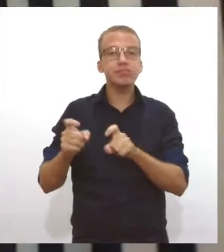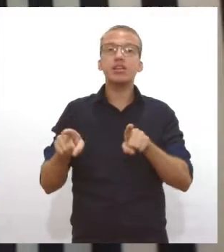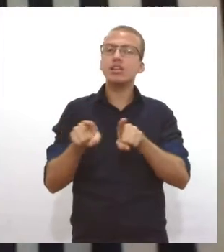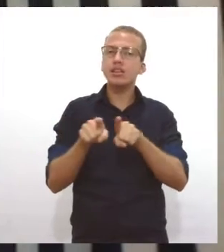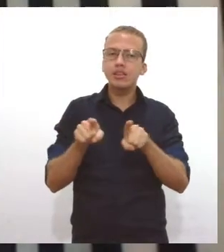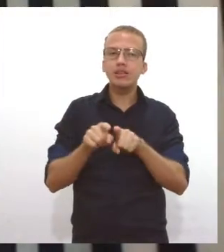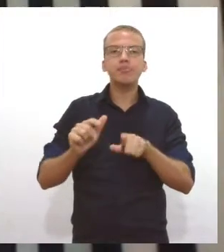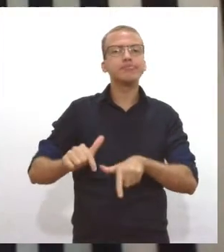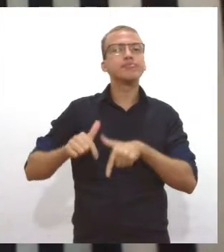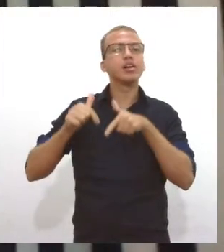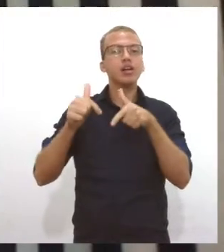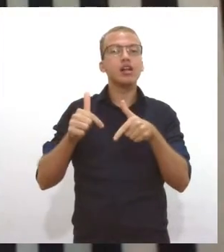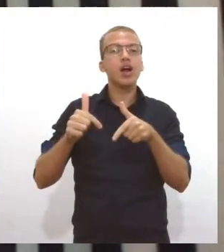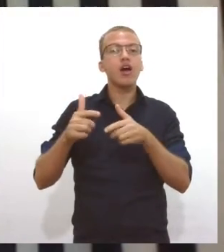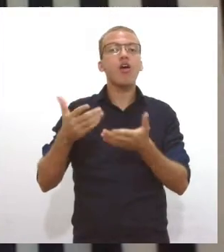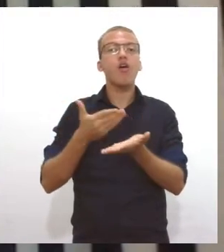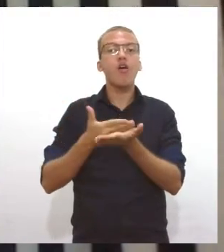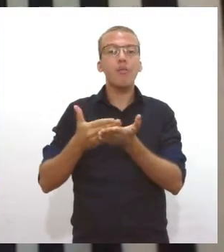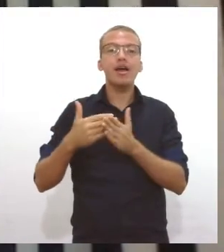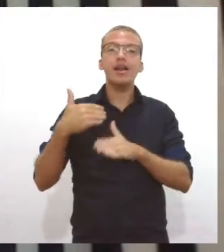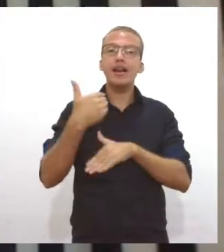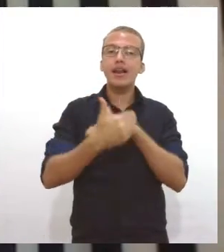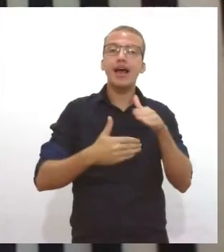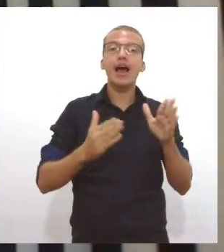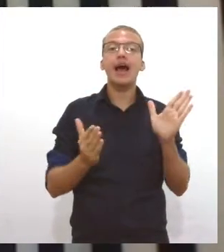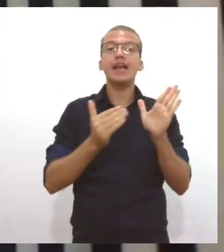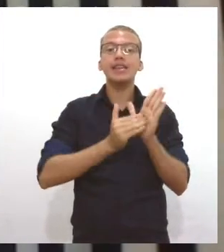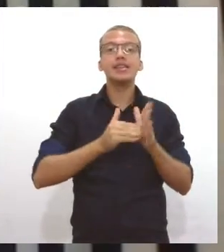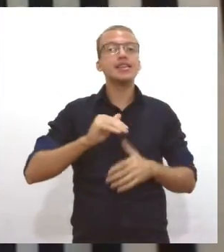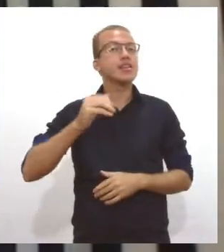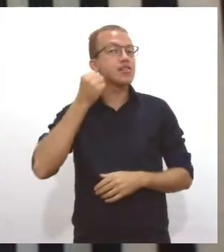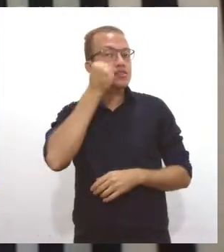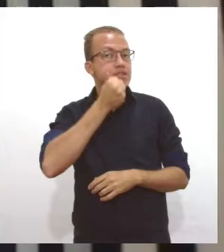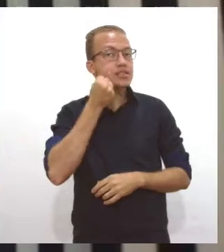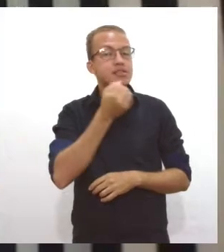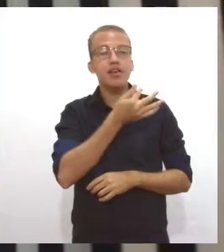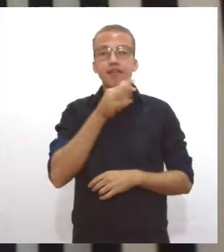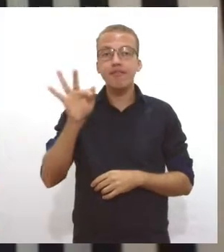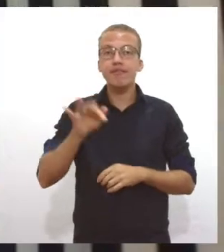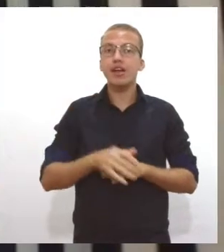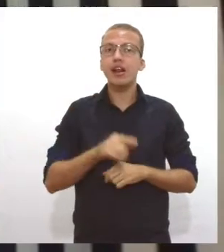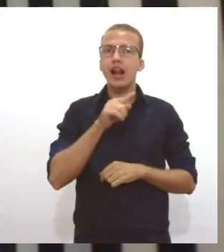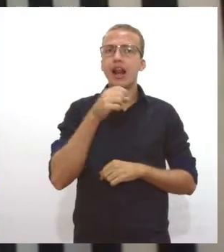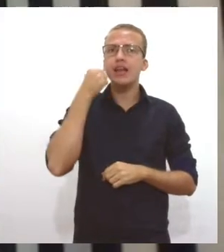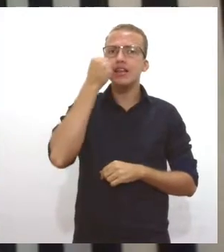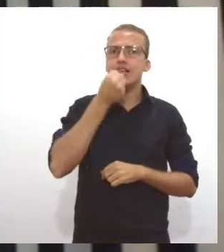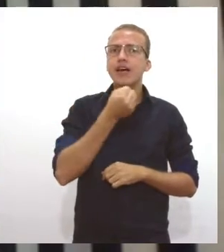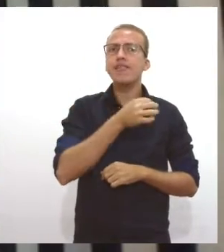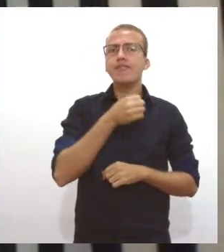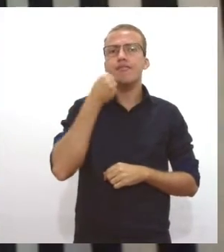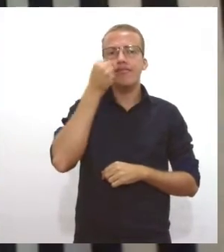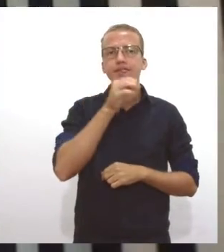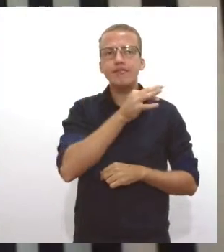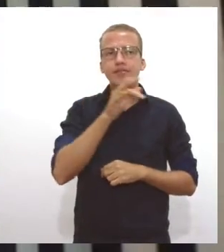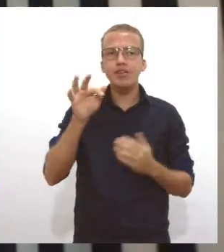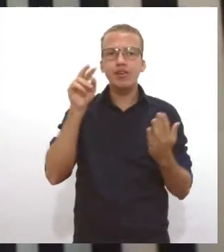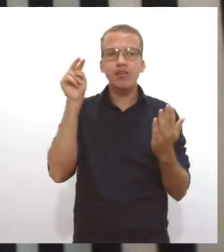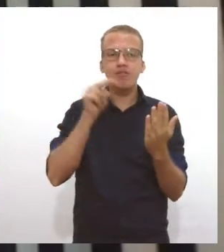é claro que no senado demorou muito quando o Senado viu os dados deste ano que